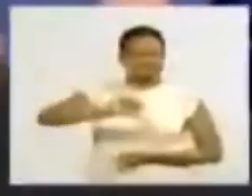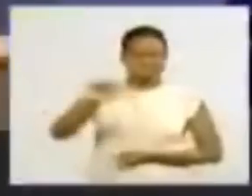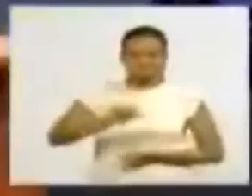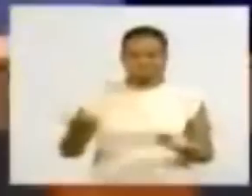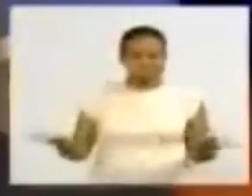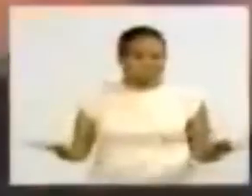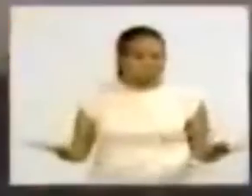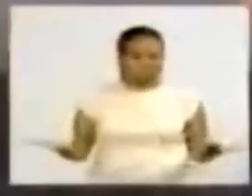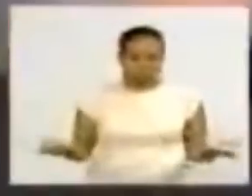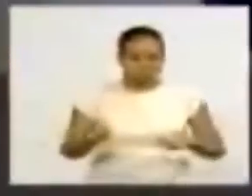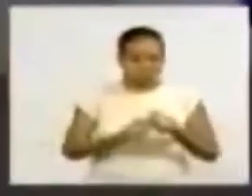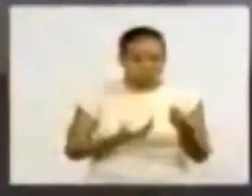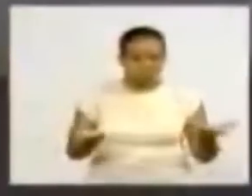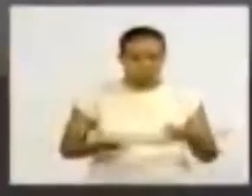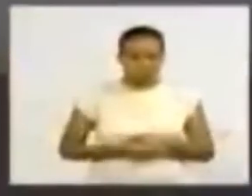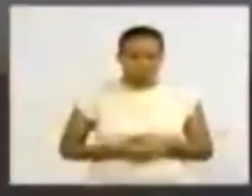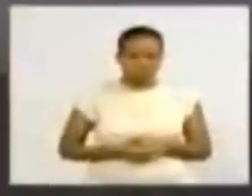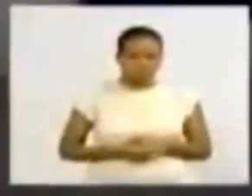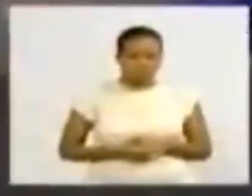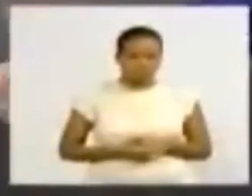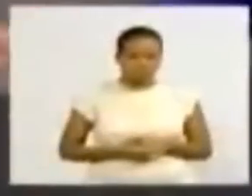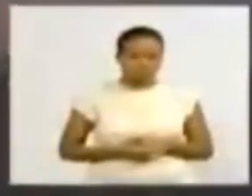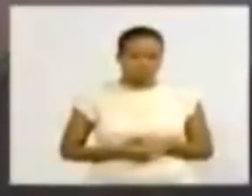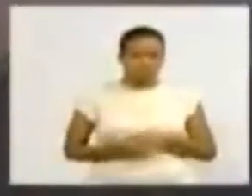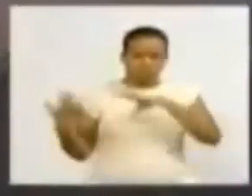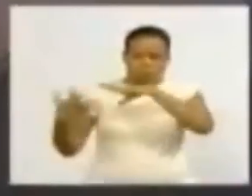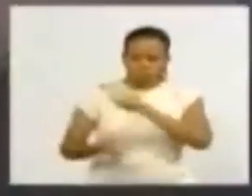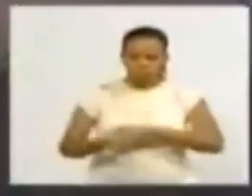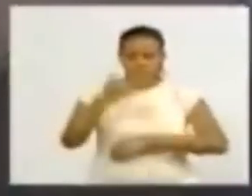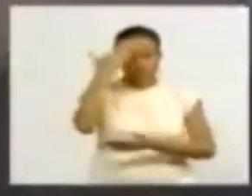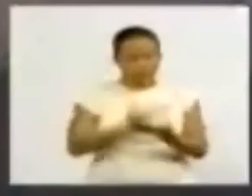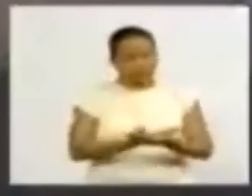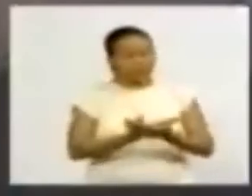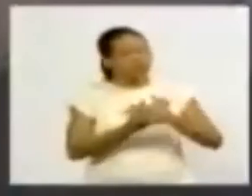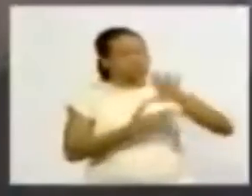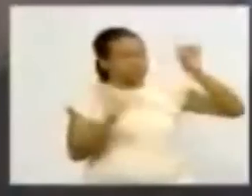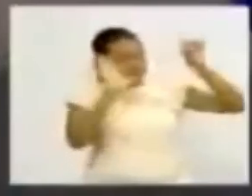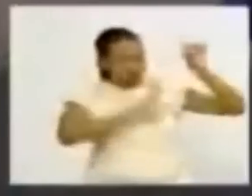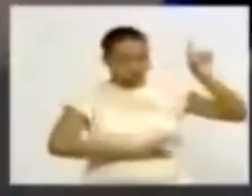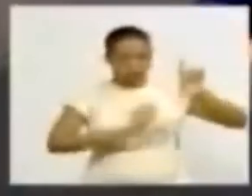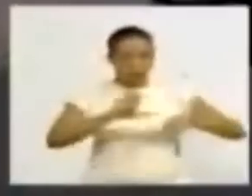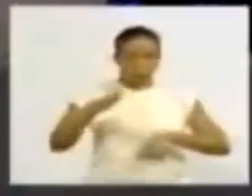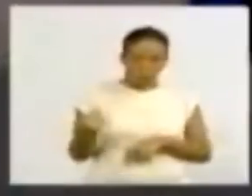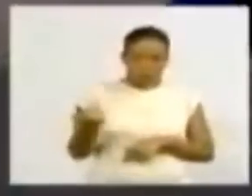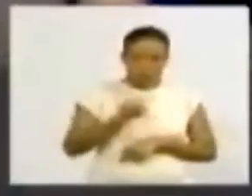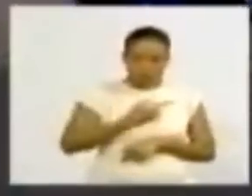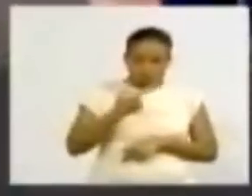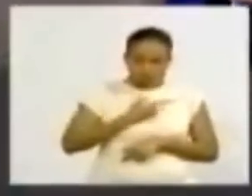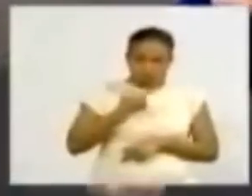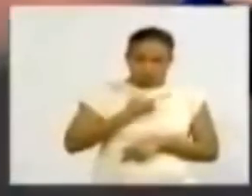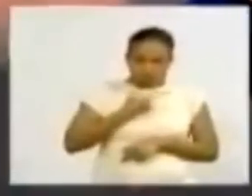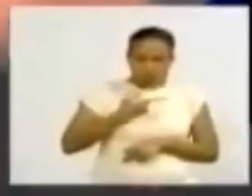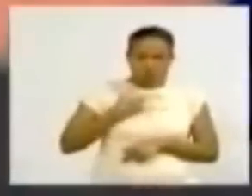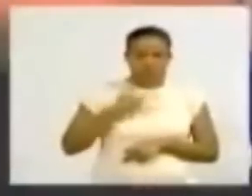misericórdia. O mundo não irá acreditar no amor de Deus, se o mundo não reconhecer em nós os amantes